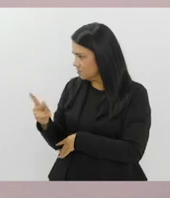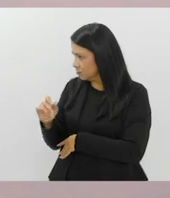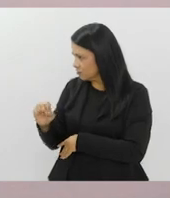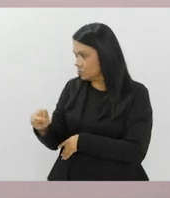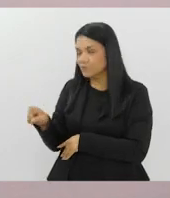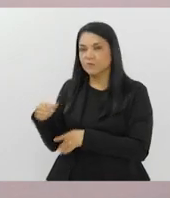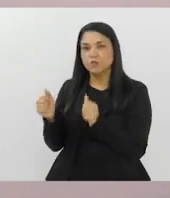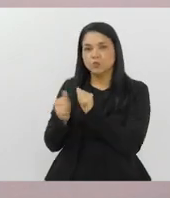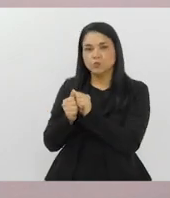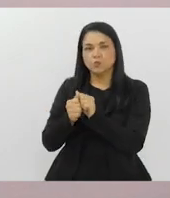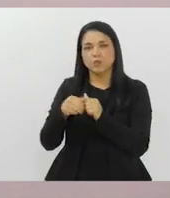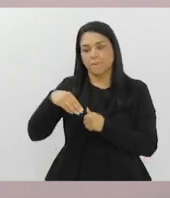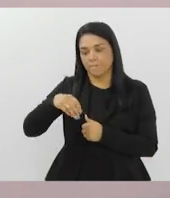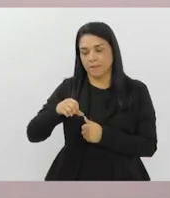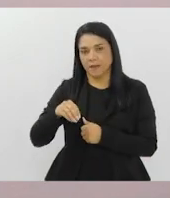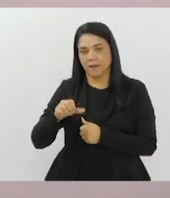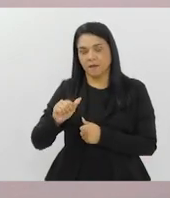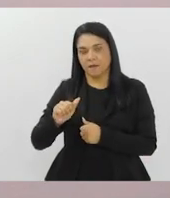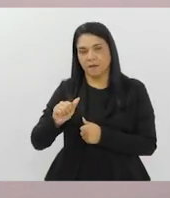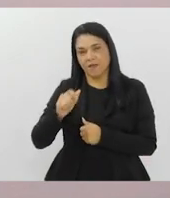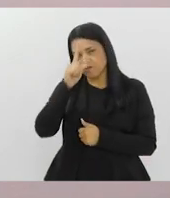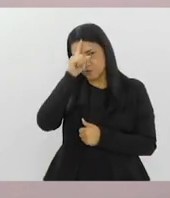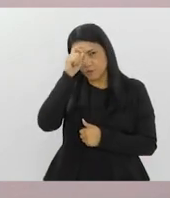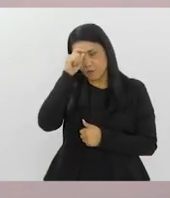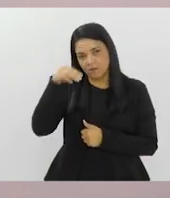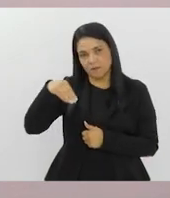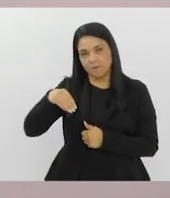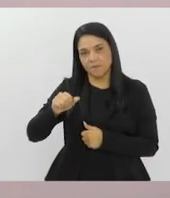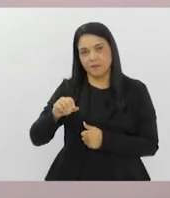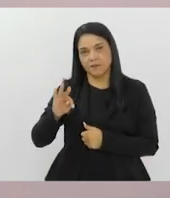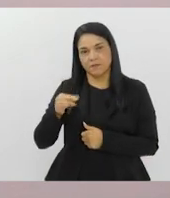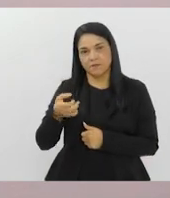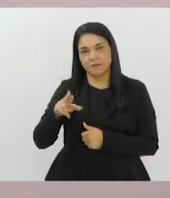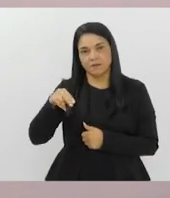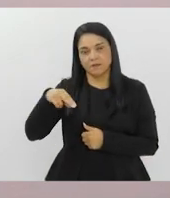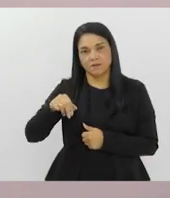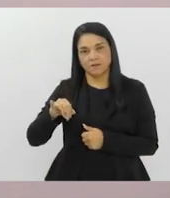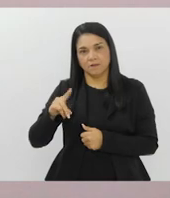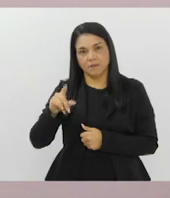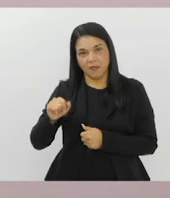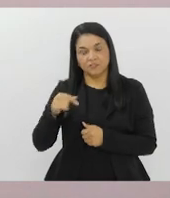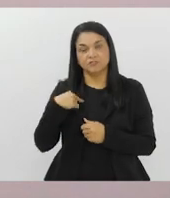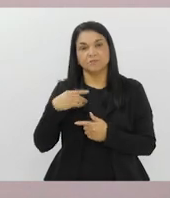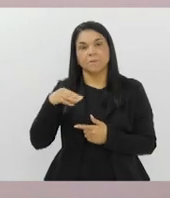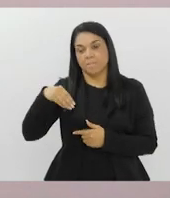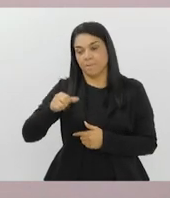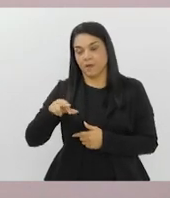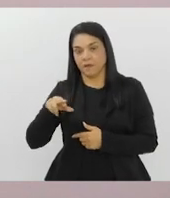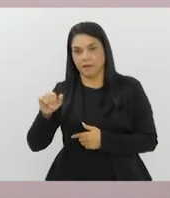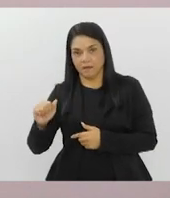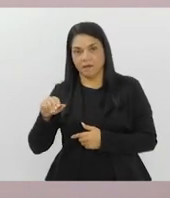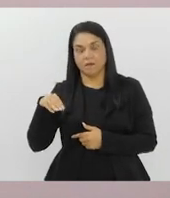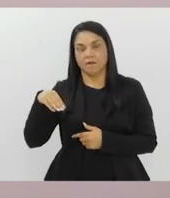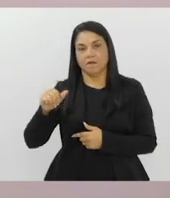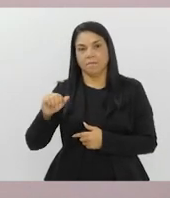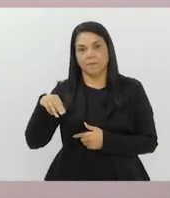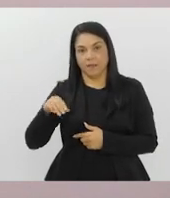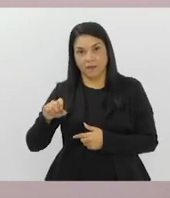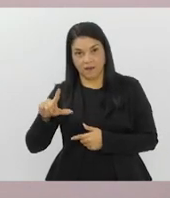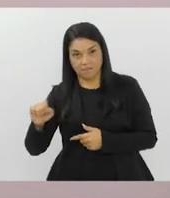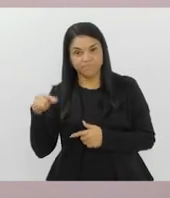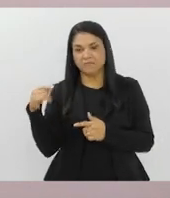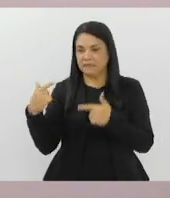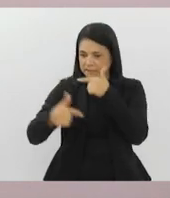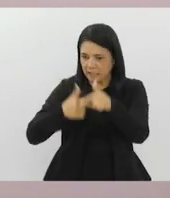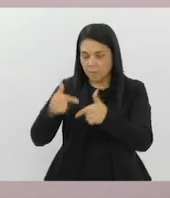à Maternidade Maria Amélia, que é uma referência na cidade do Rio de Janeiro, que tem um trabalho importante e que lá não